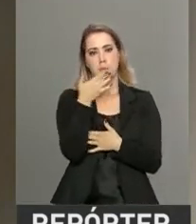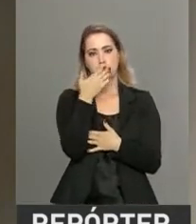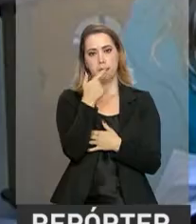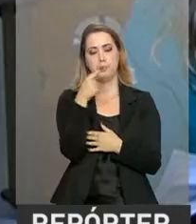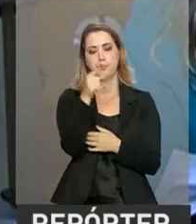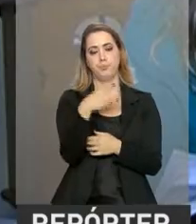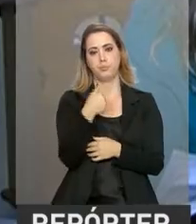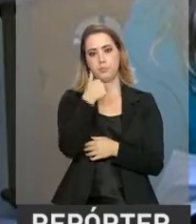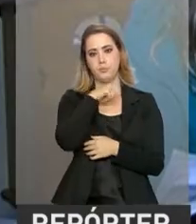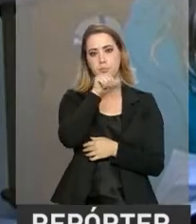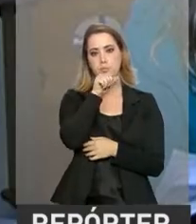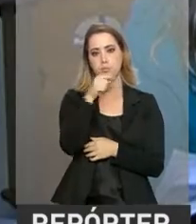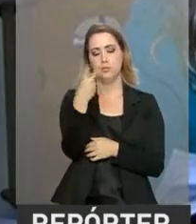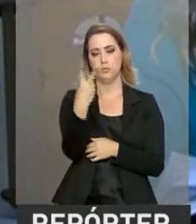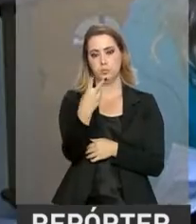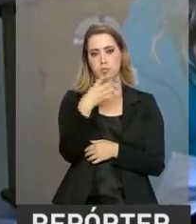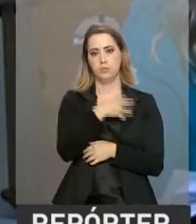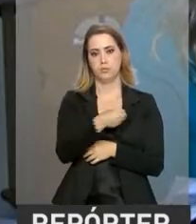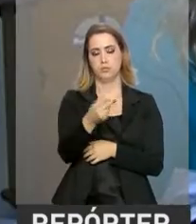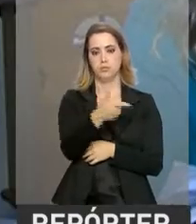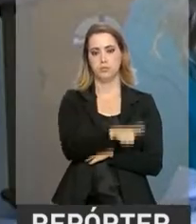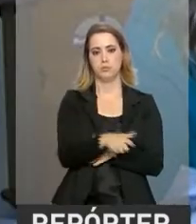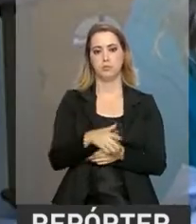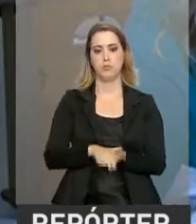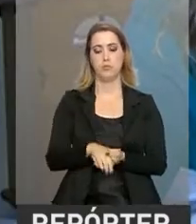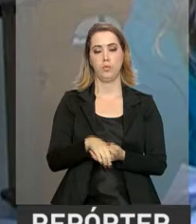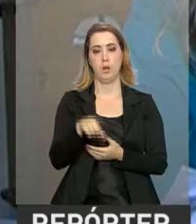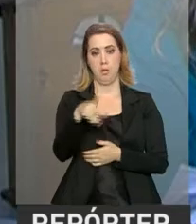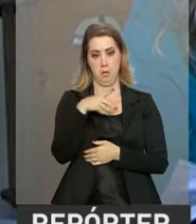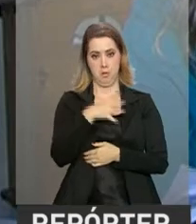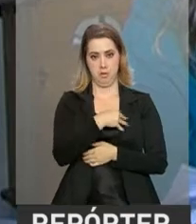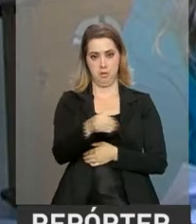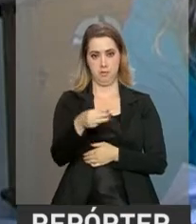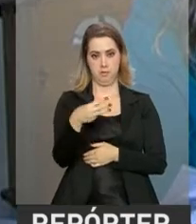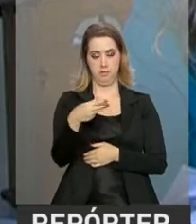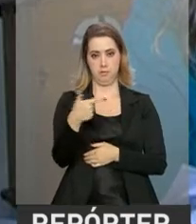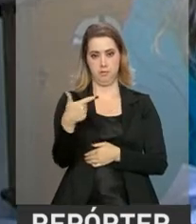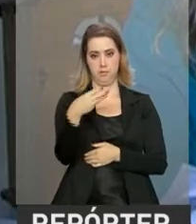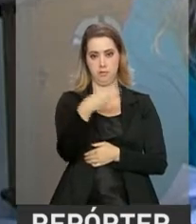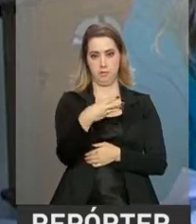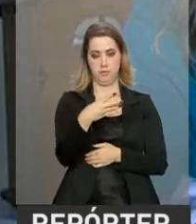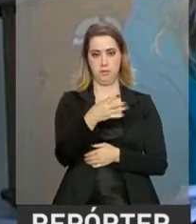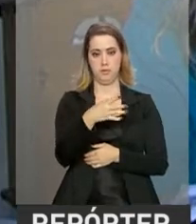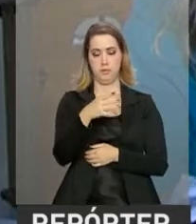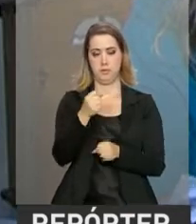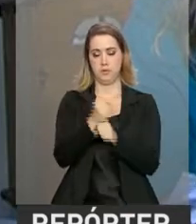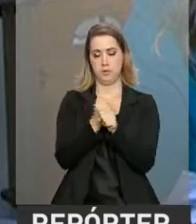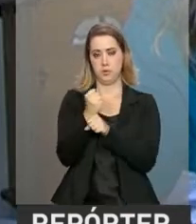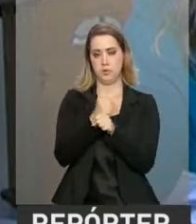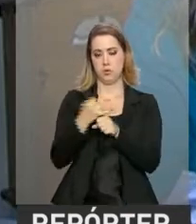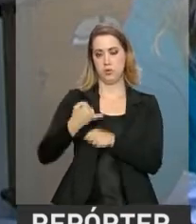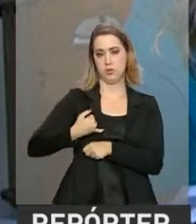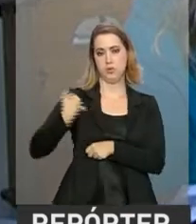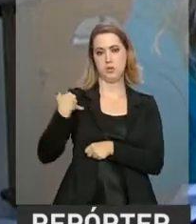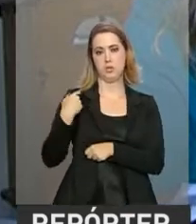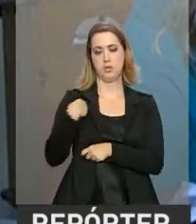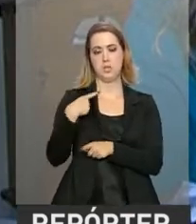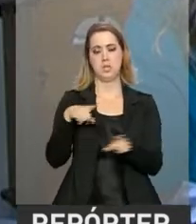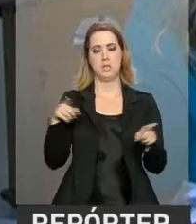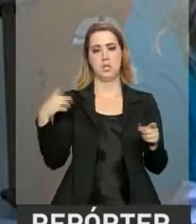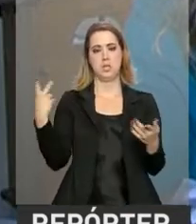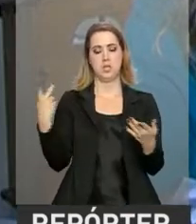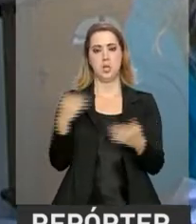têm tinha 23 anos e ele foi atingido por linha